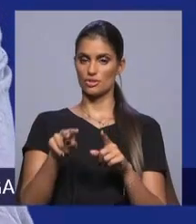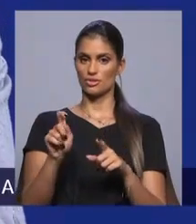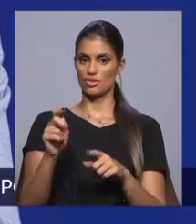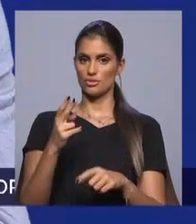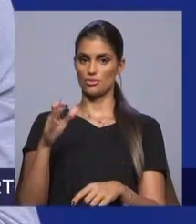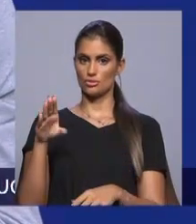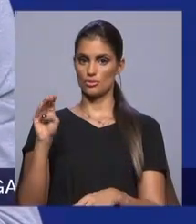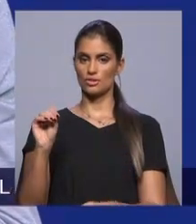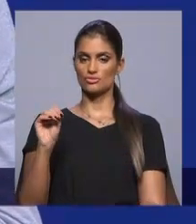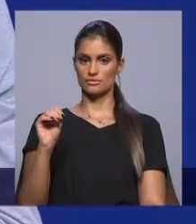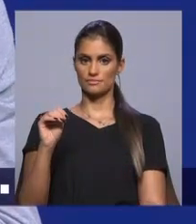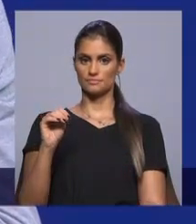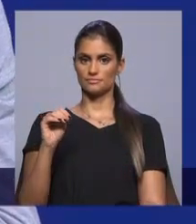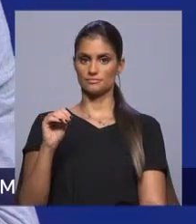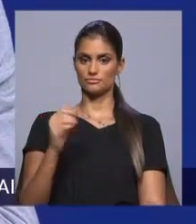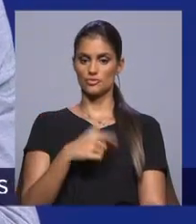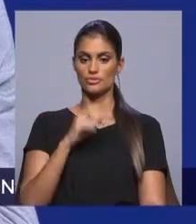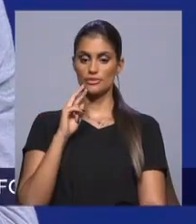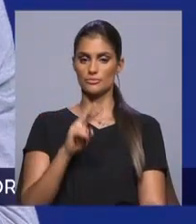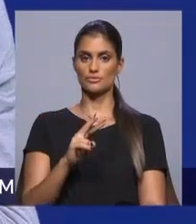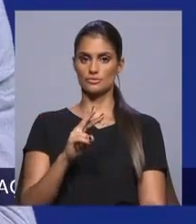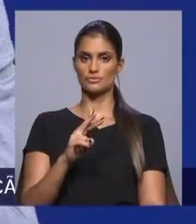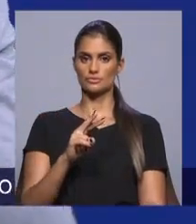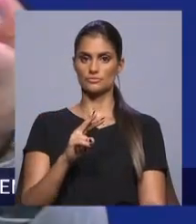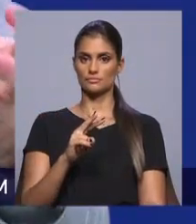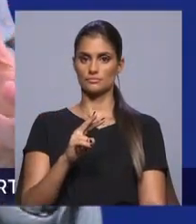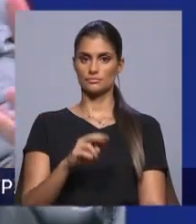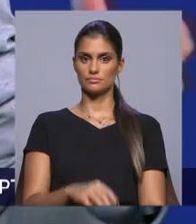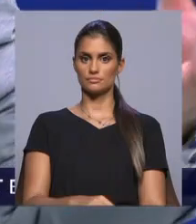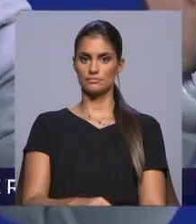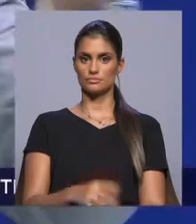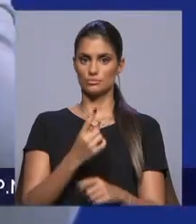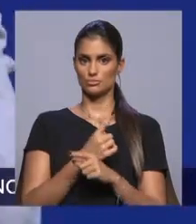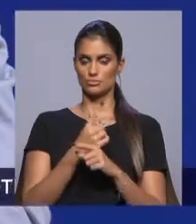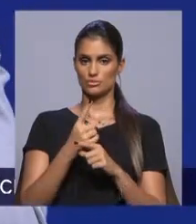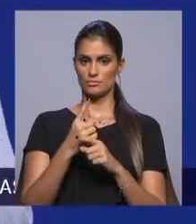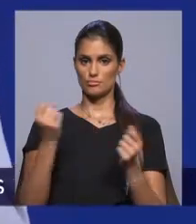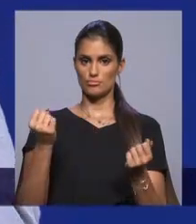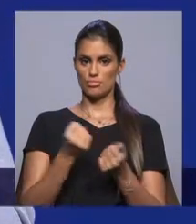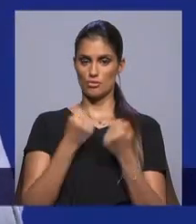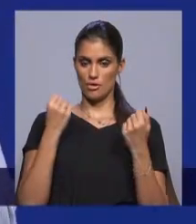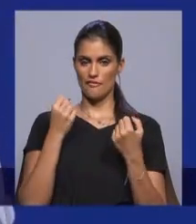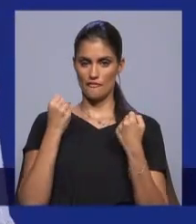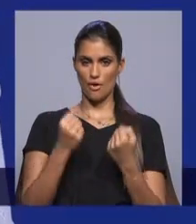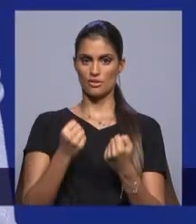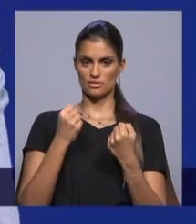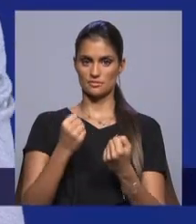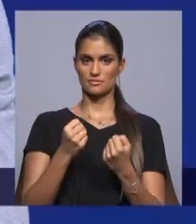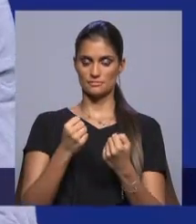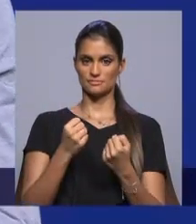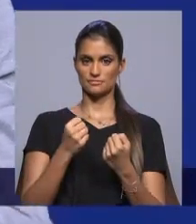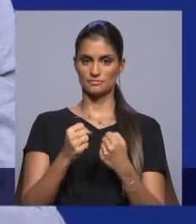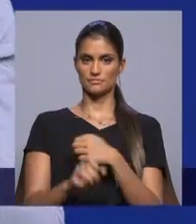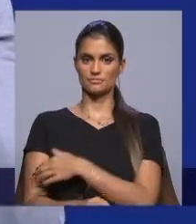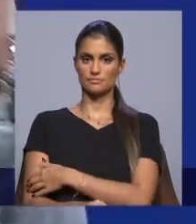neutrões, aqueles elementos que nós encontramos no núcleo atómico. Porque aquele colapso é tão forte, uma pressão tão forte,